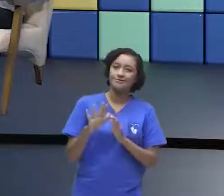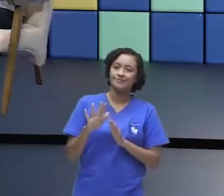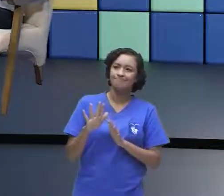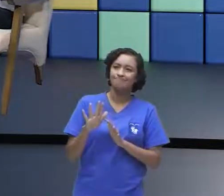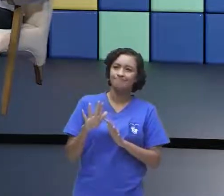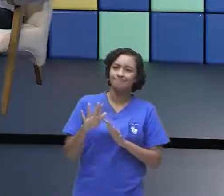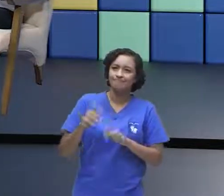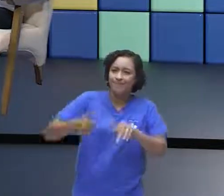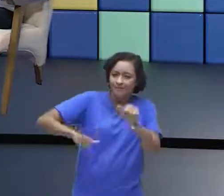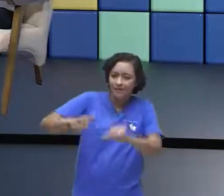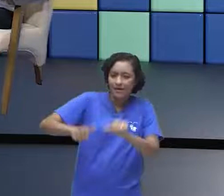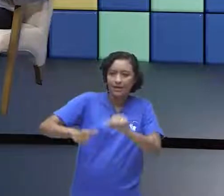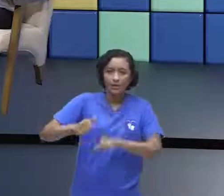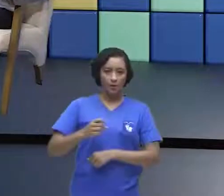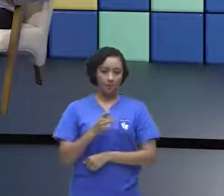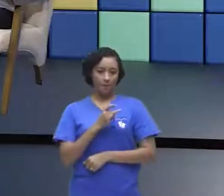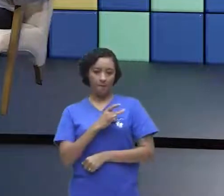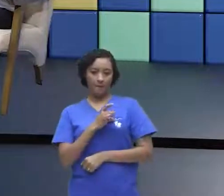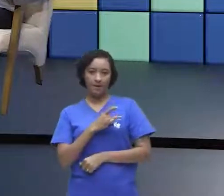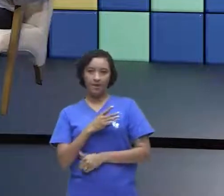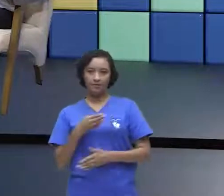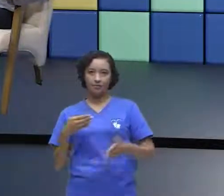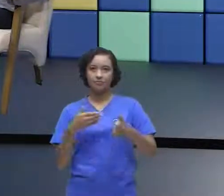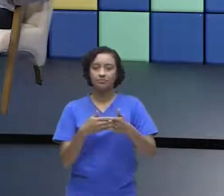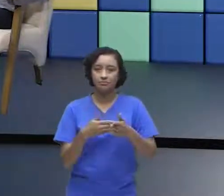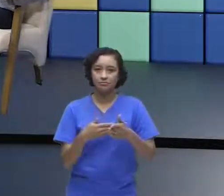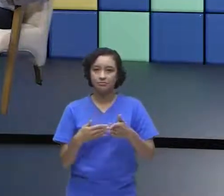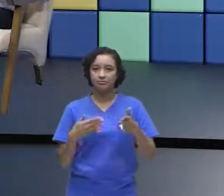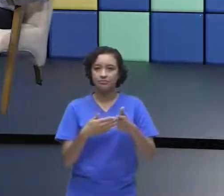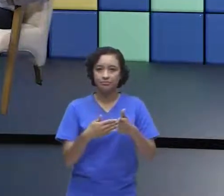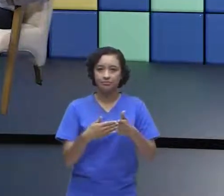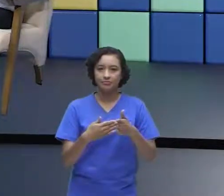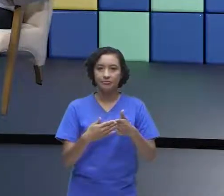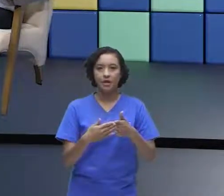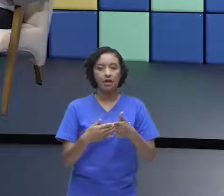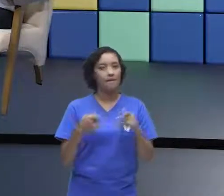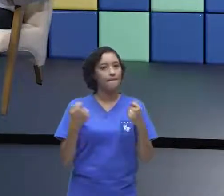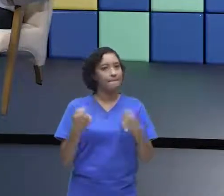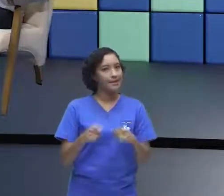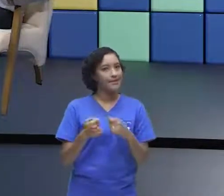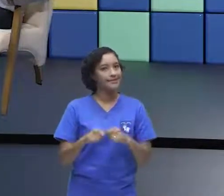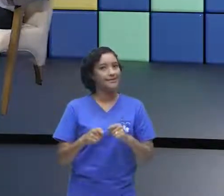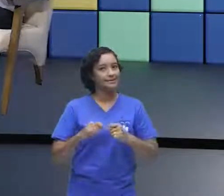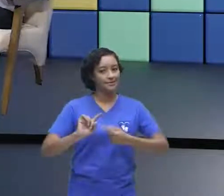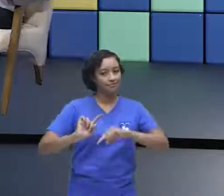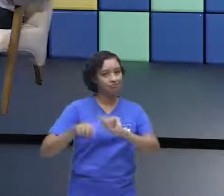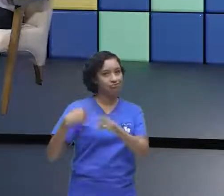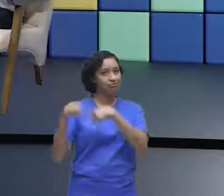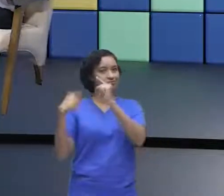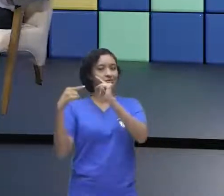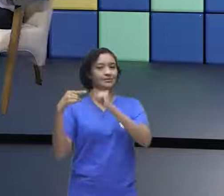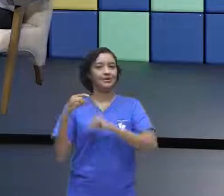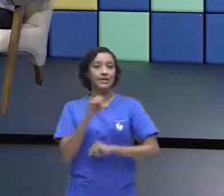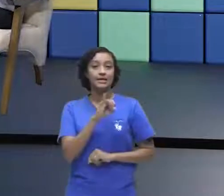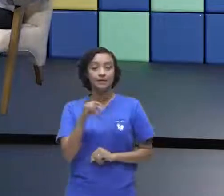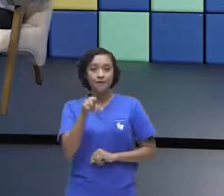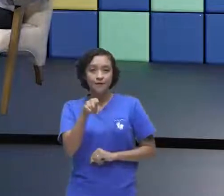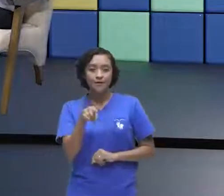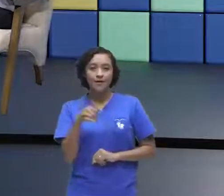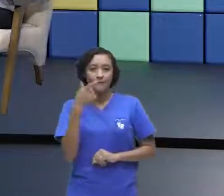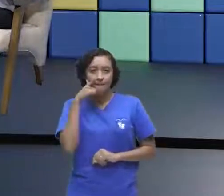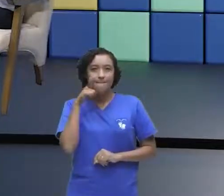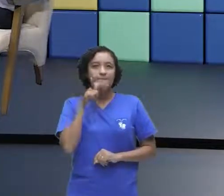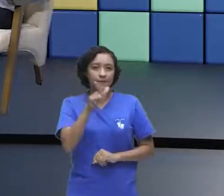que o medo é uma barreira, né? Tipo, você precisa ultrapassar. E é legal quando você vence o medo de alguma